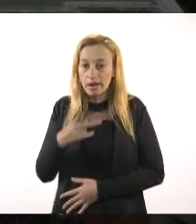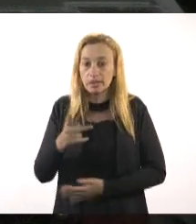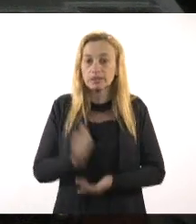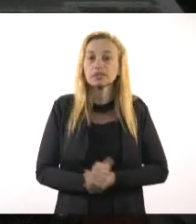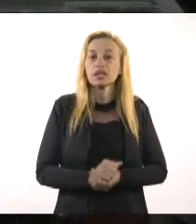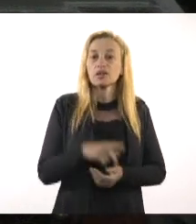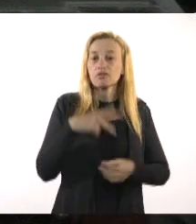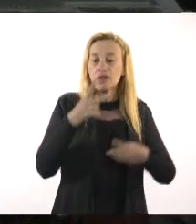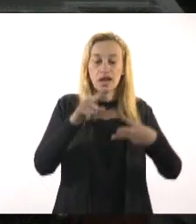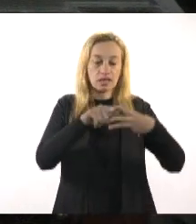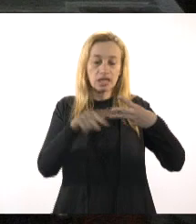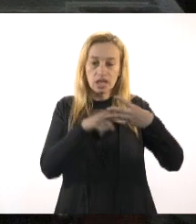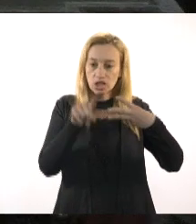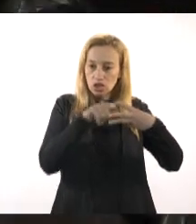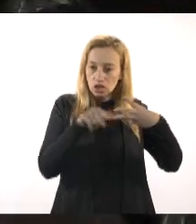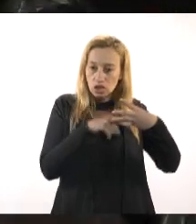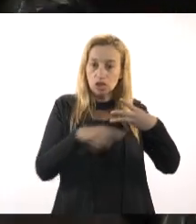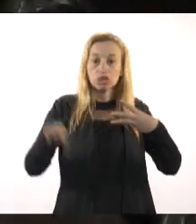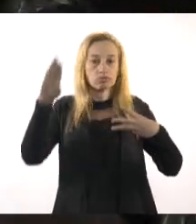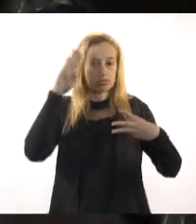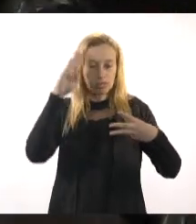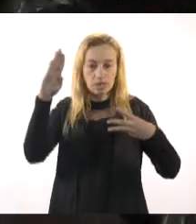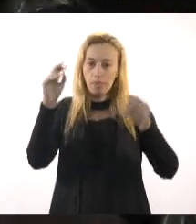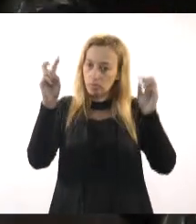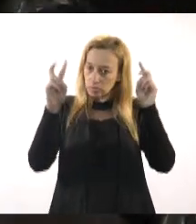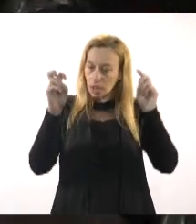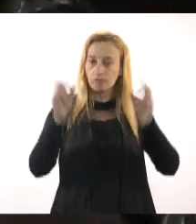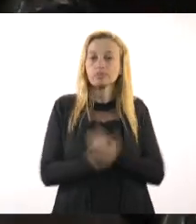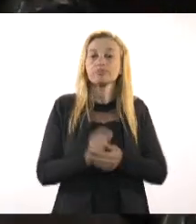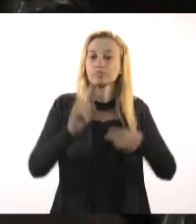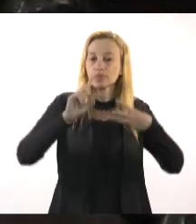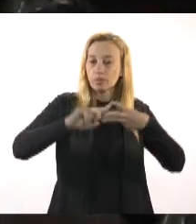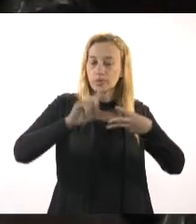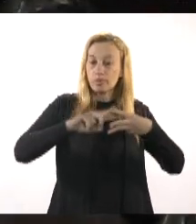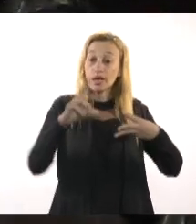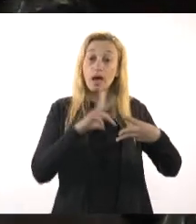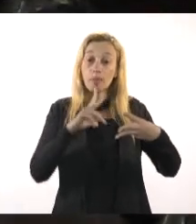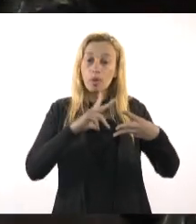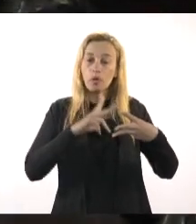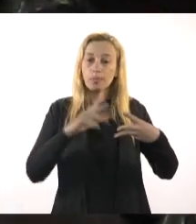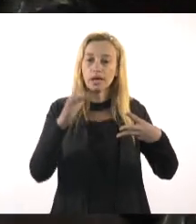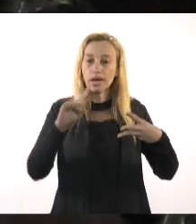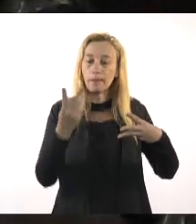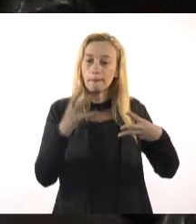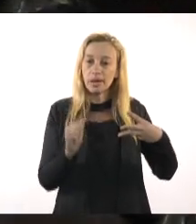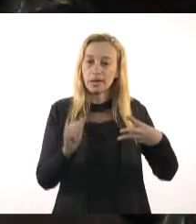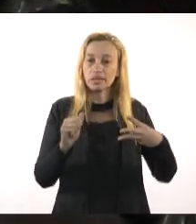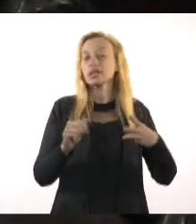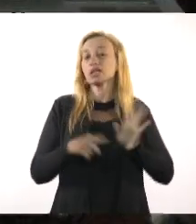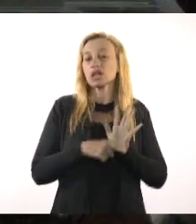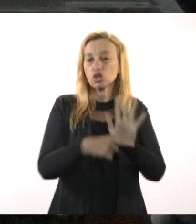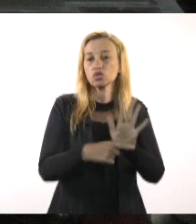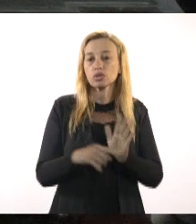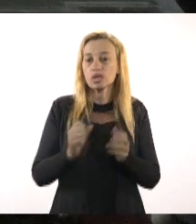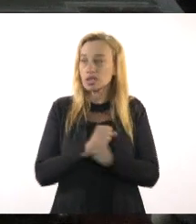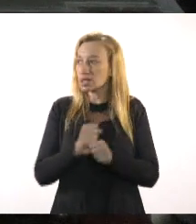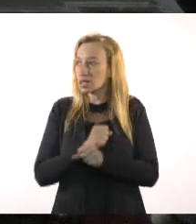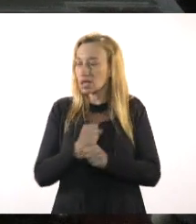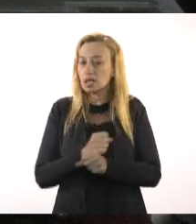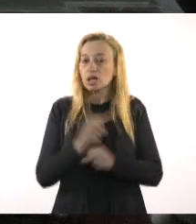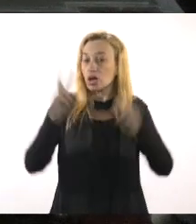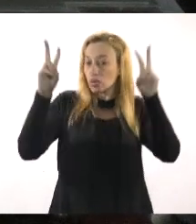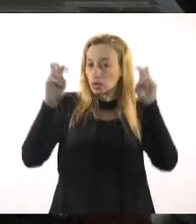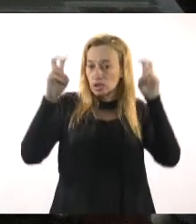abordar 3 grandes temas. O primeiro diz respeito à própria campanha da fraternidade desse ano, que coloca como